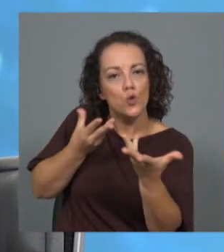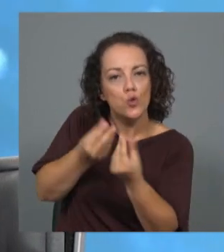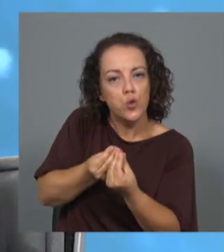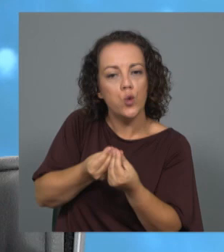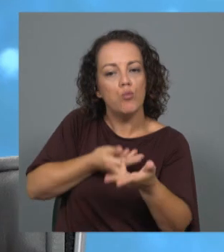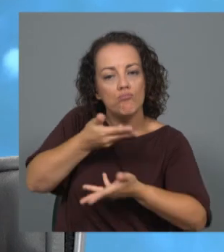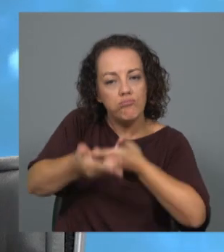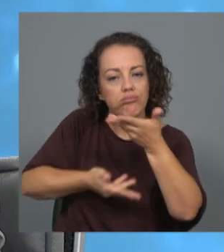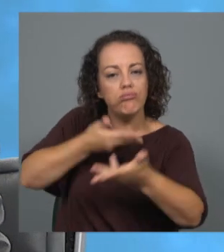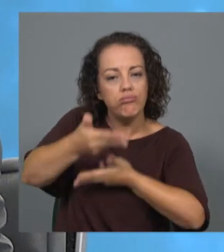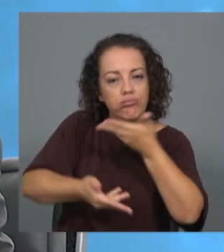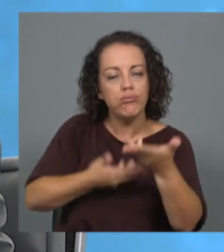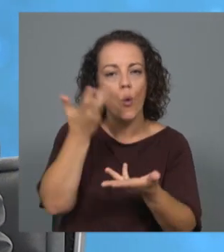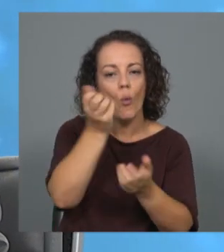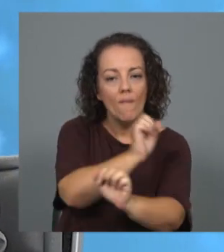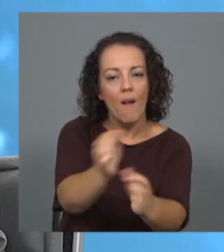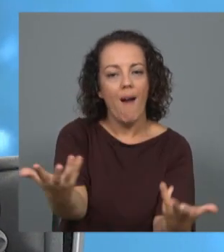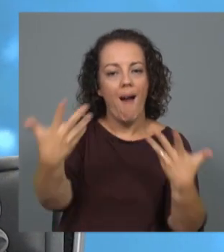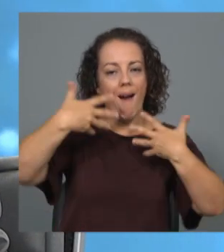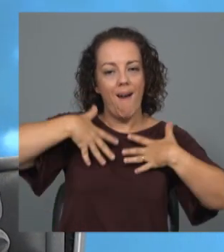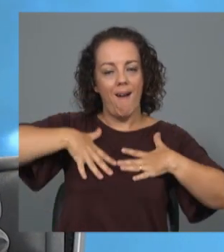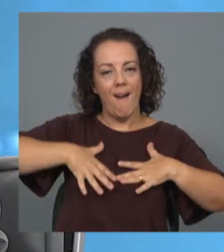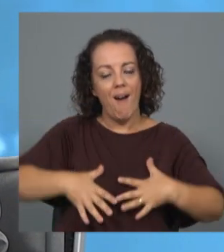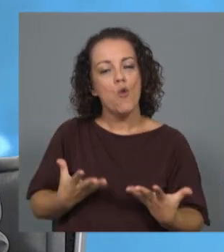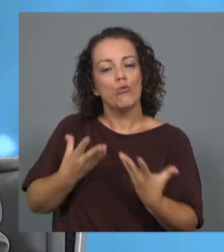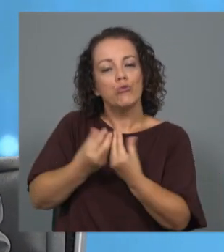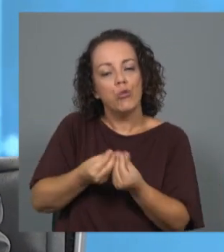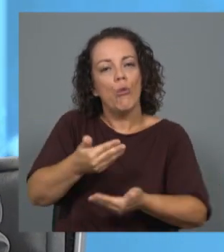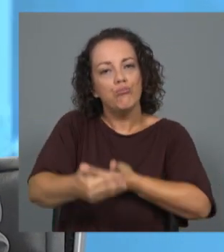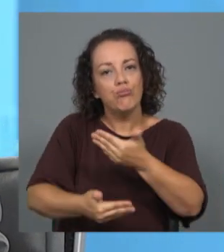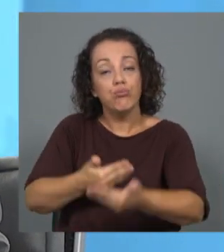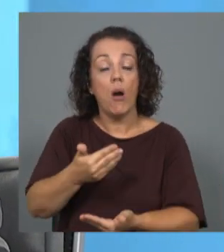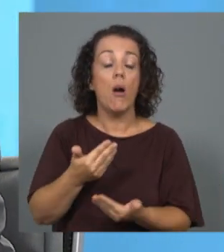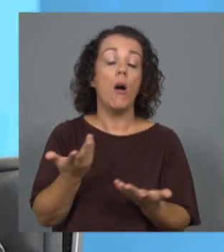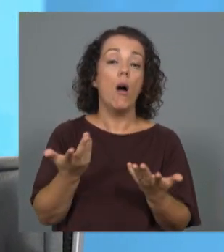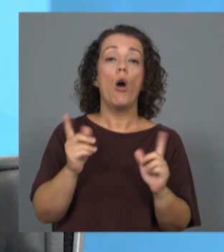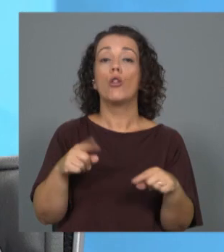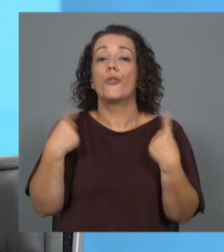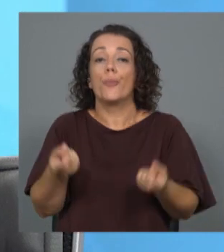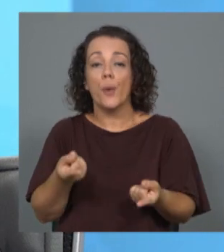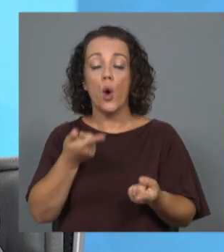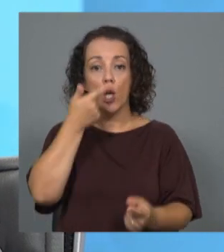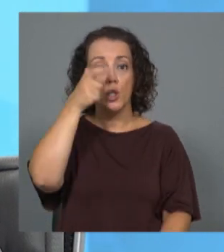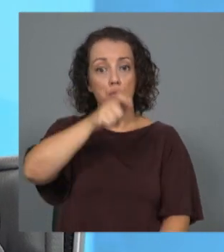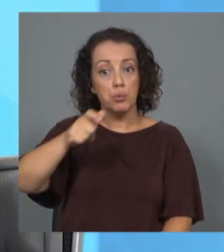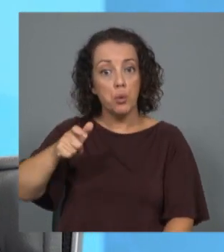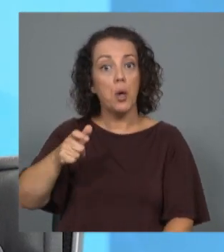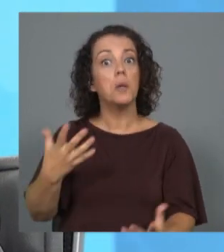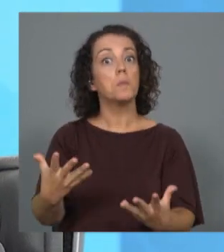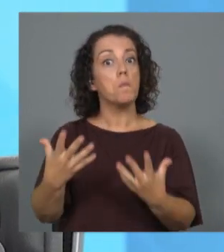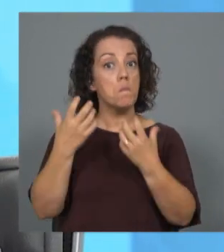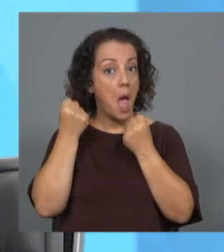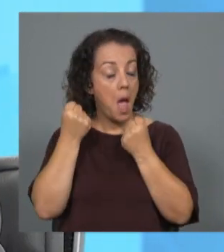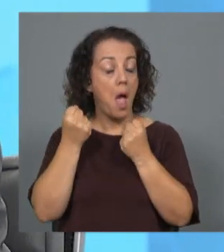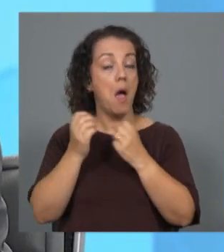trilhar um caminho. E depois, naturalmente, se as pessoas quiserem aderir ao cristianismo, neste